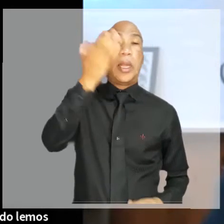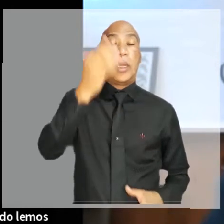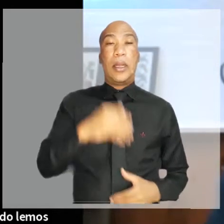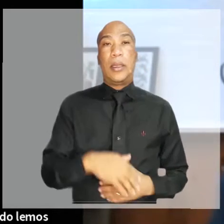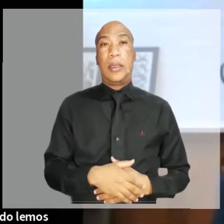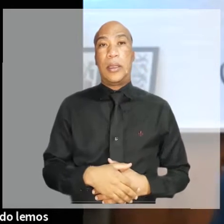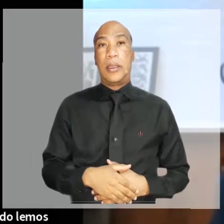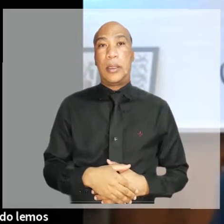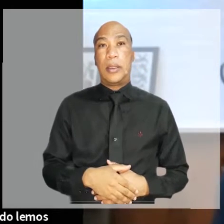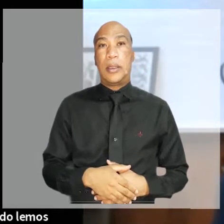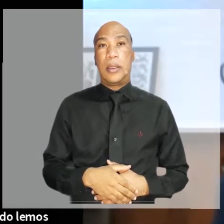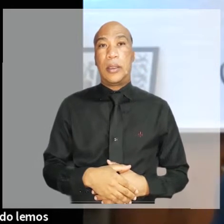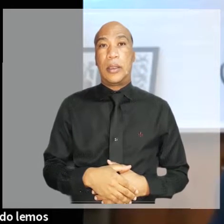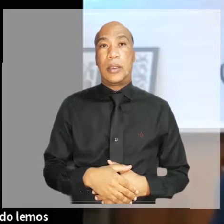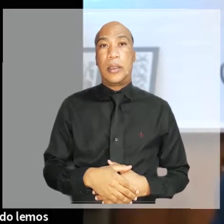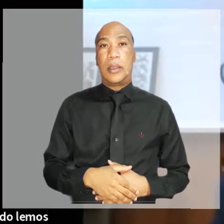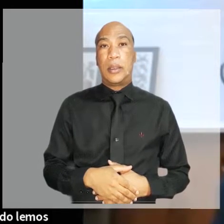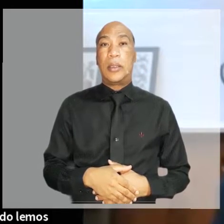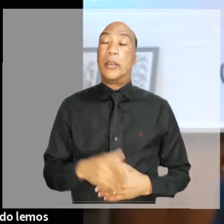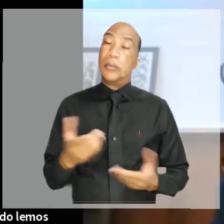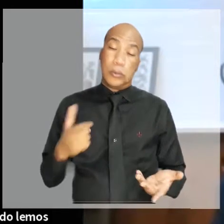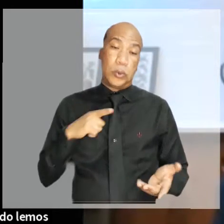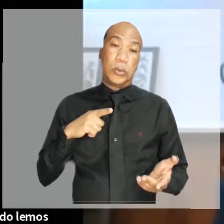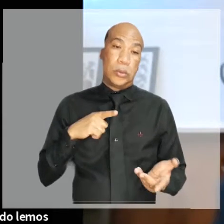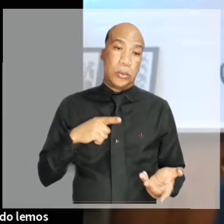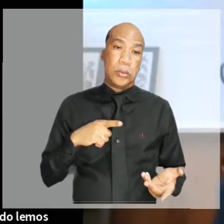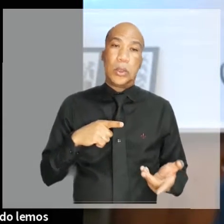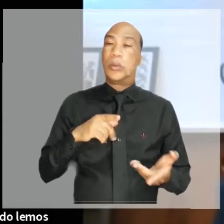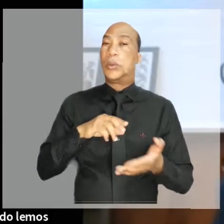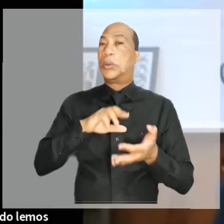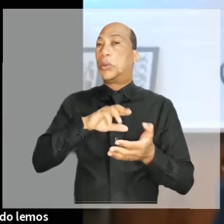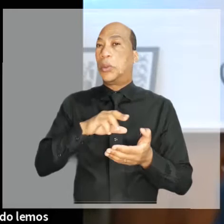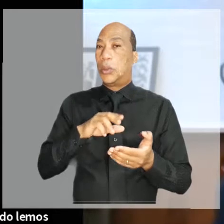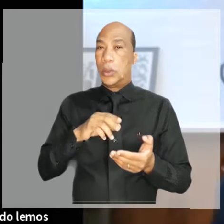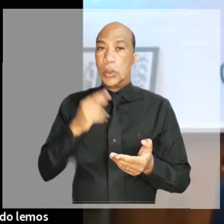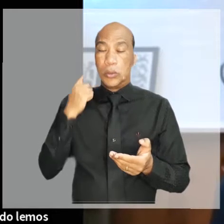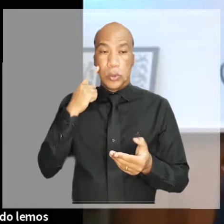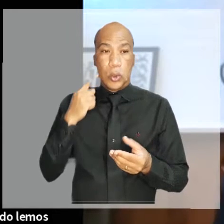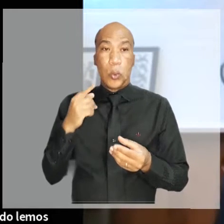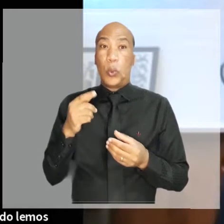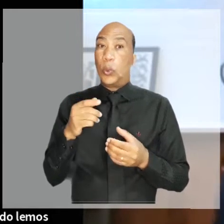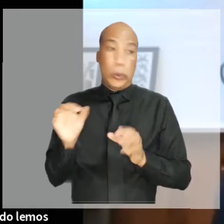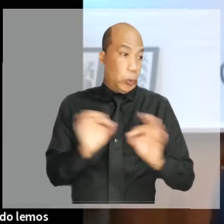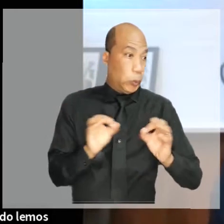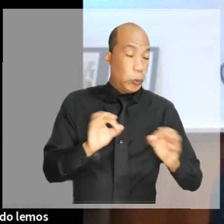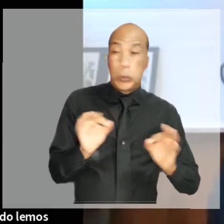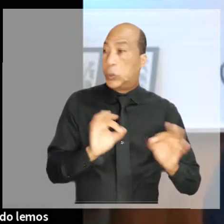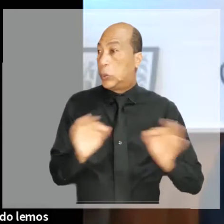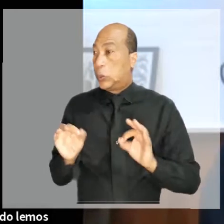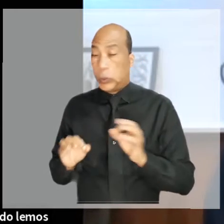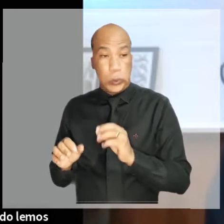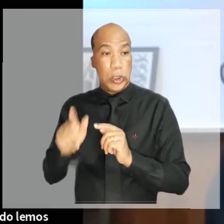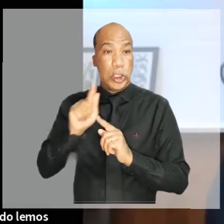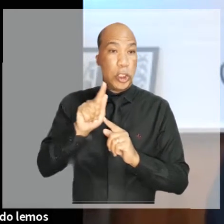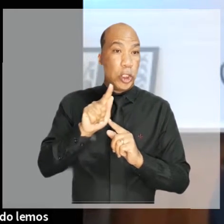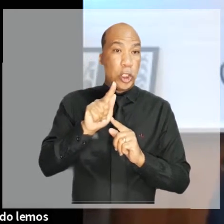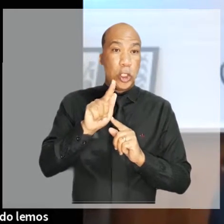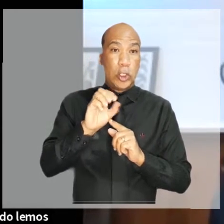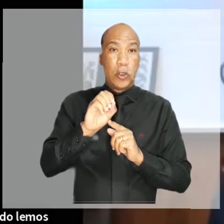e outros. Então, há uma corrida pela implementação de modelos de GovTech. E o que pode ser feito